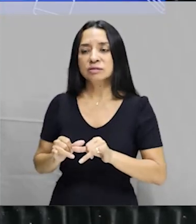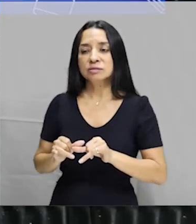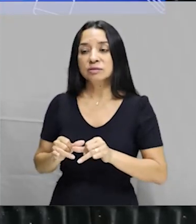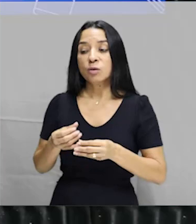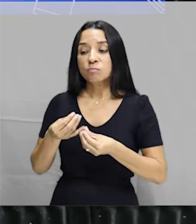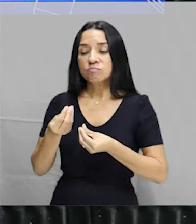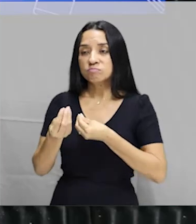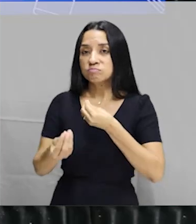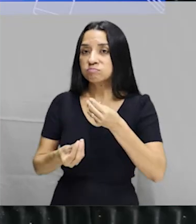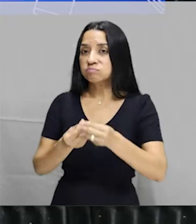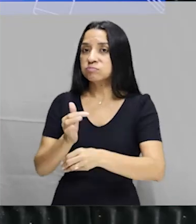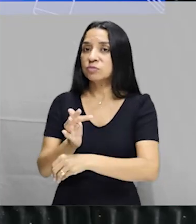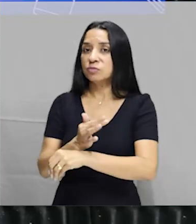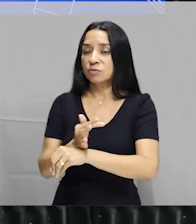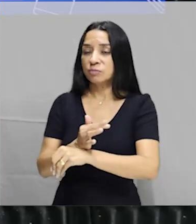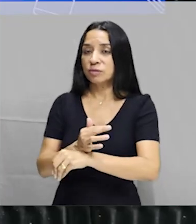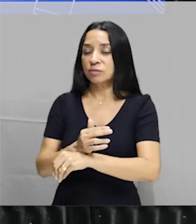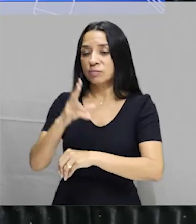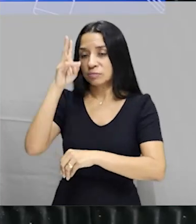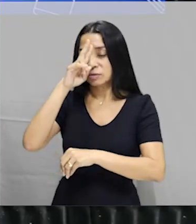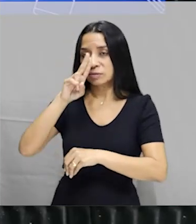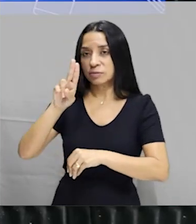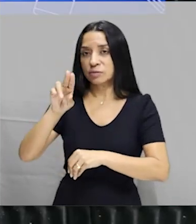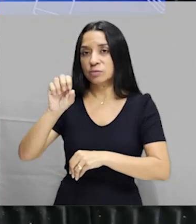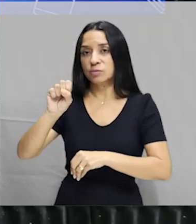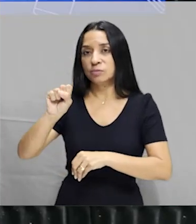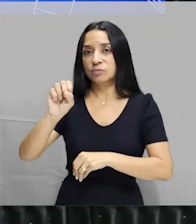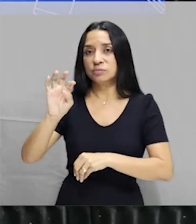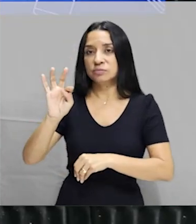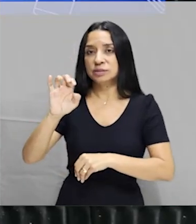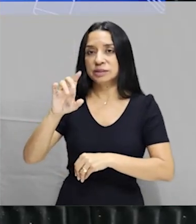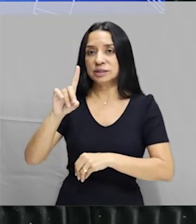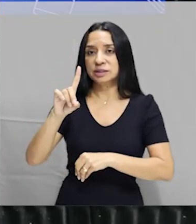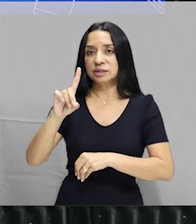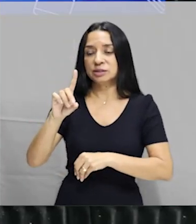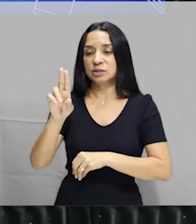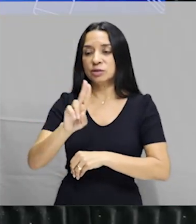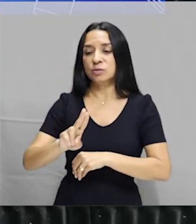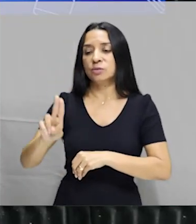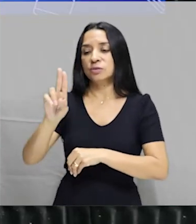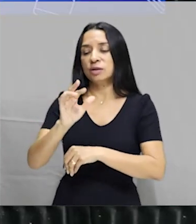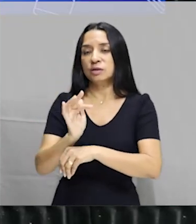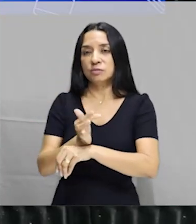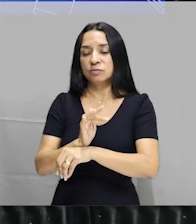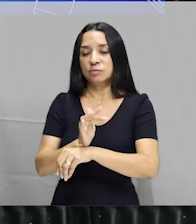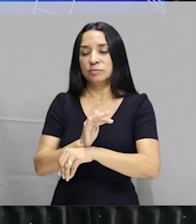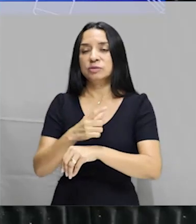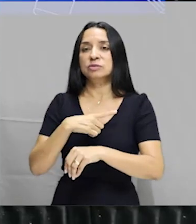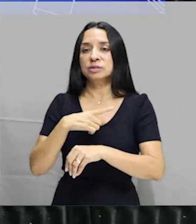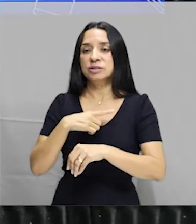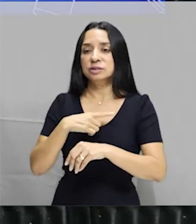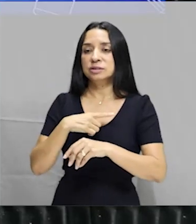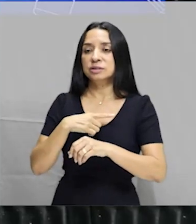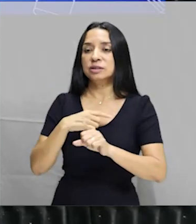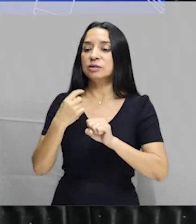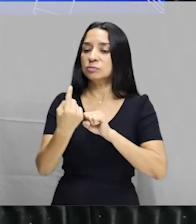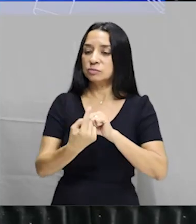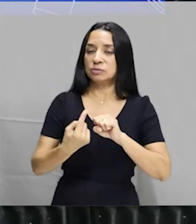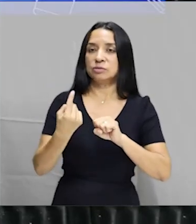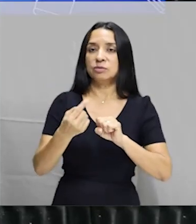Lembra que o usted é usado formalmente, tá? E eu tenho no singular e tenho no